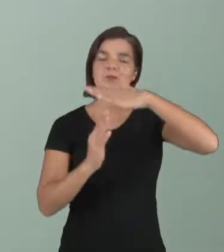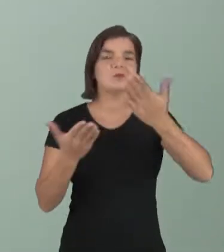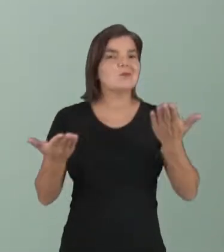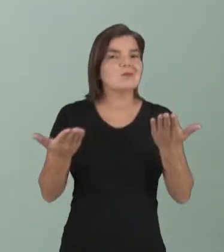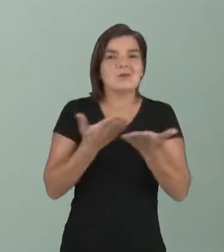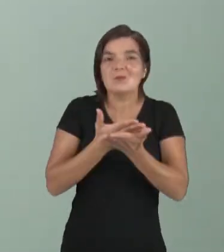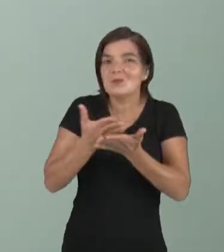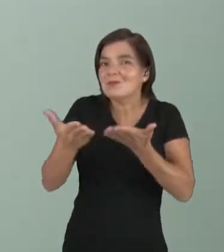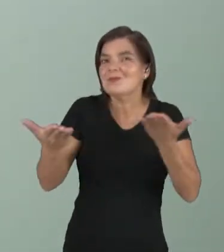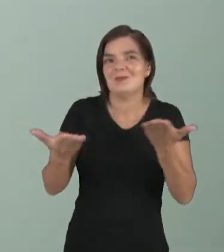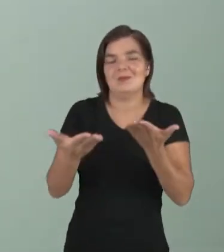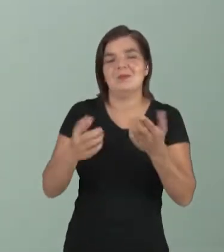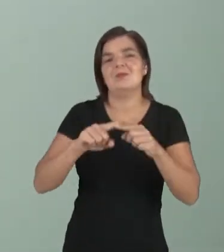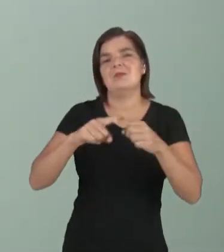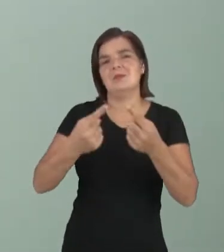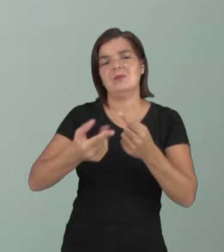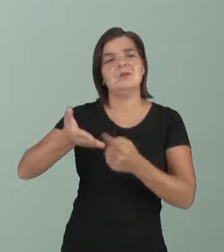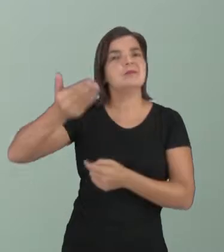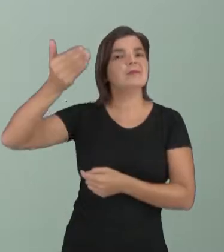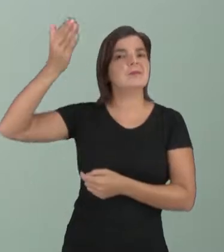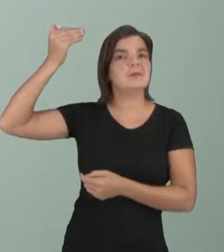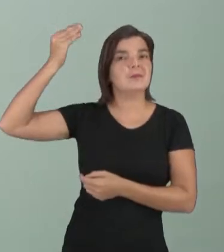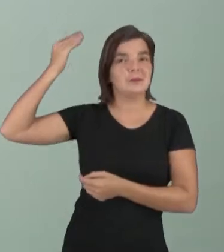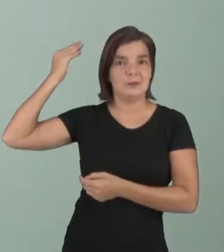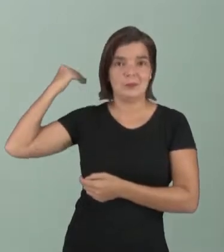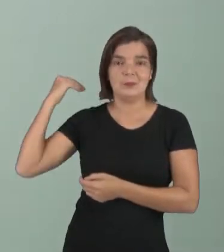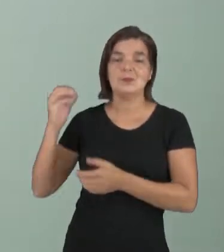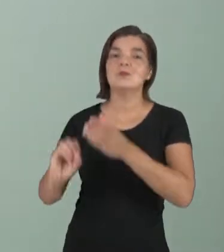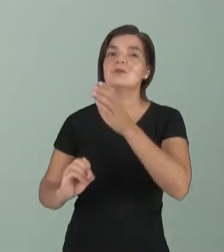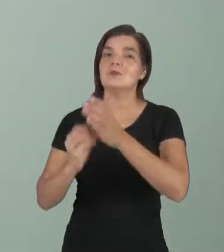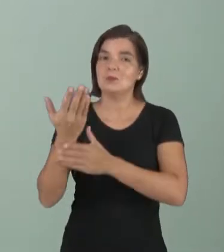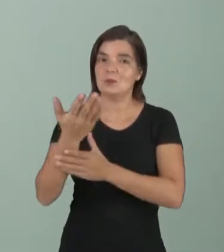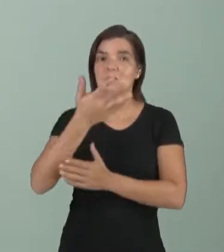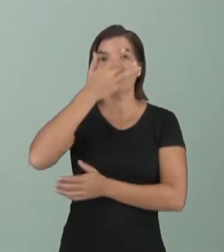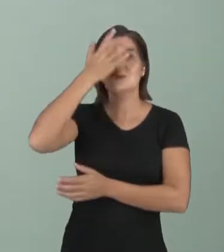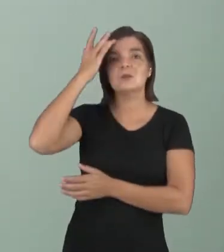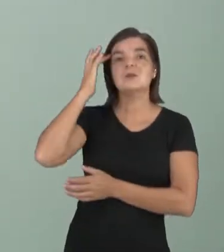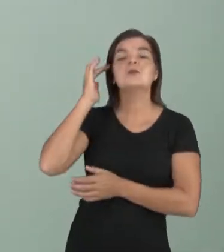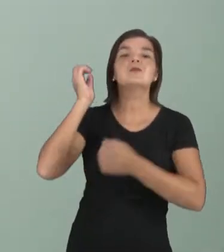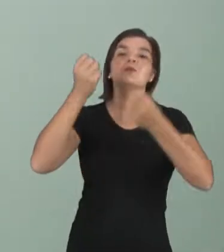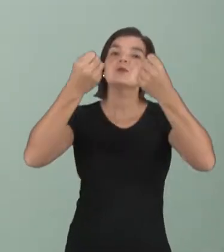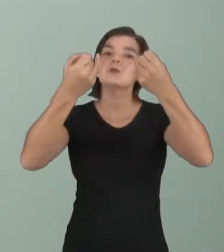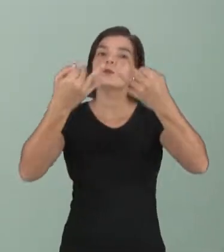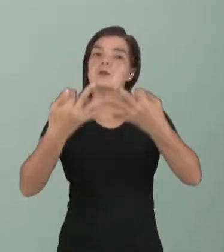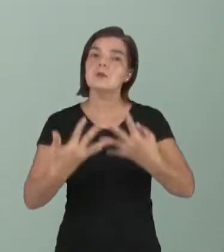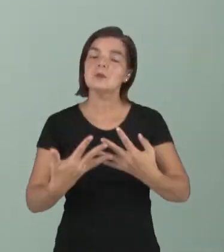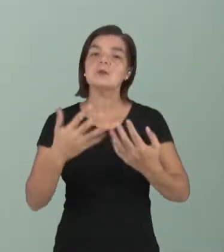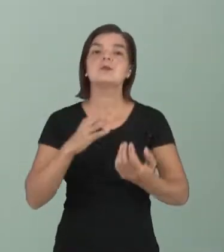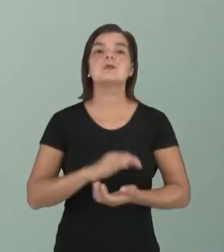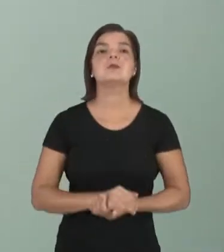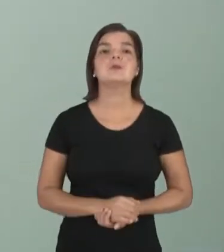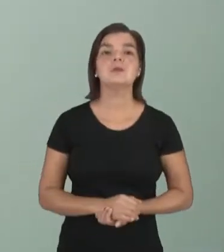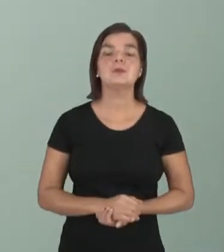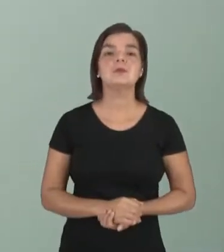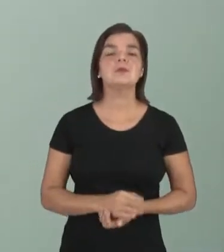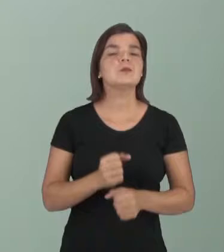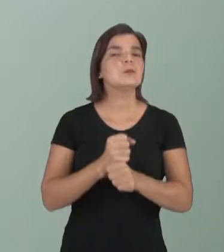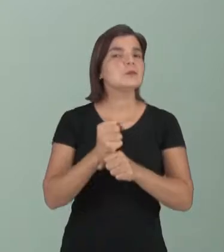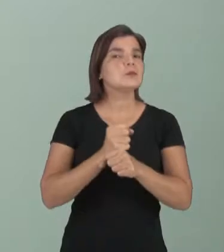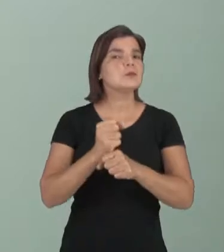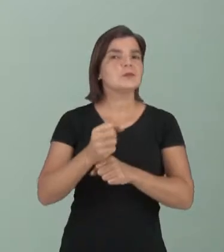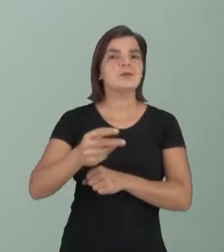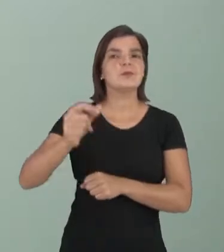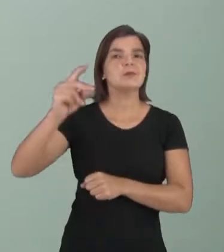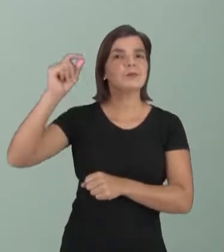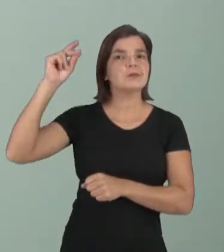de hoje, ele é desde os primórdios da humanidade. Os historiadores, eles explicam que há muitos e